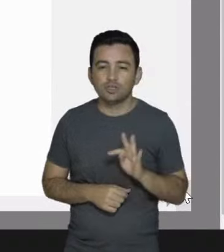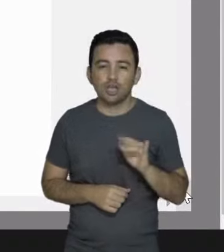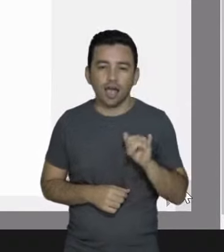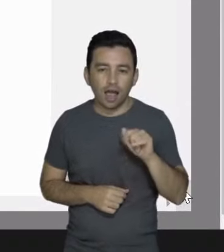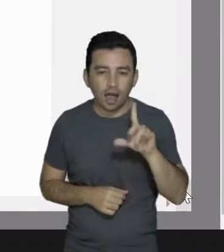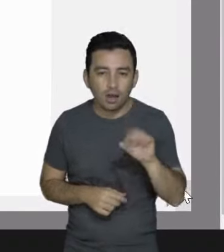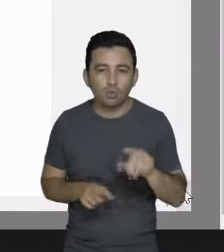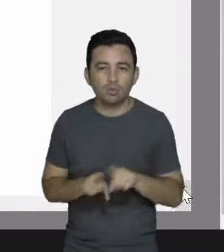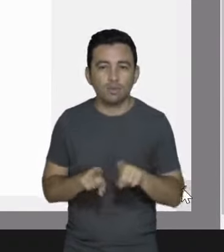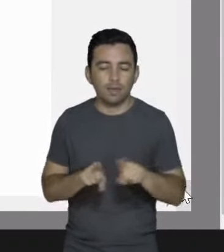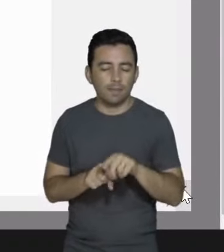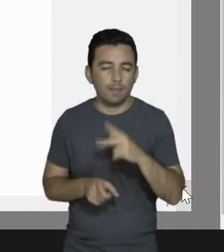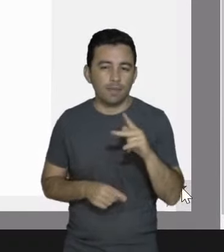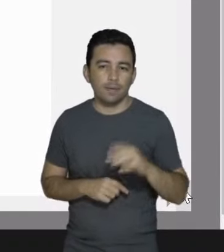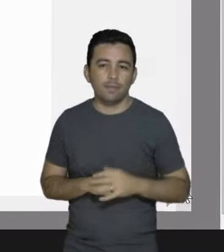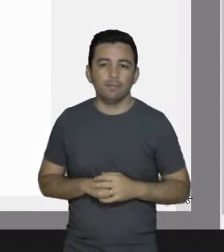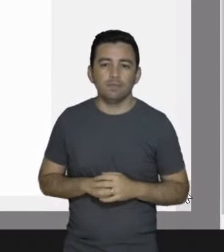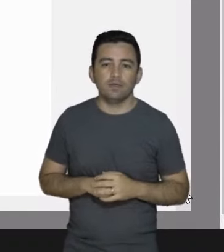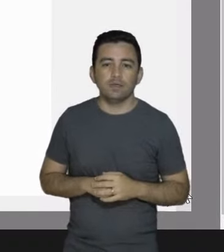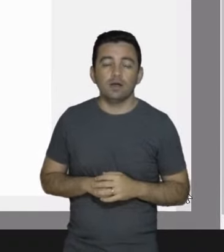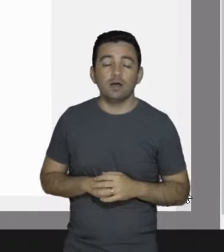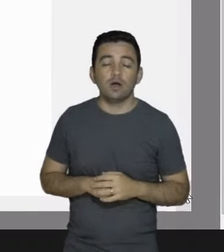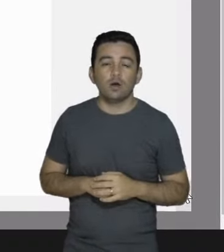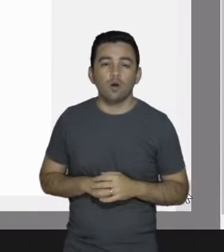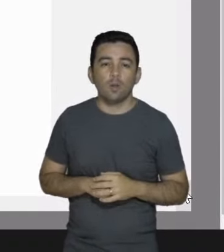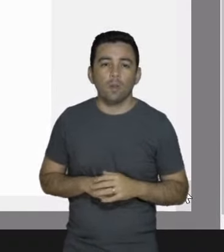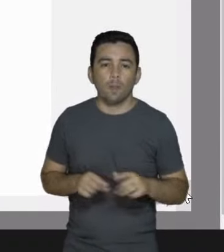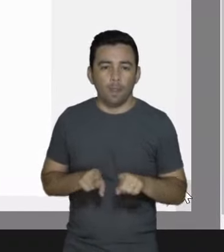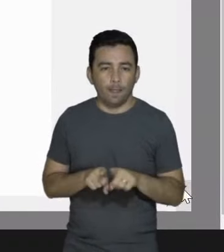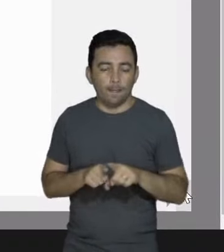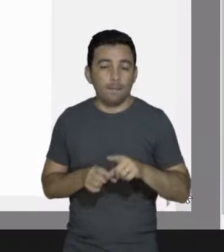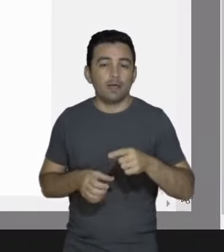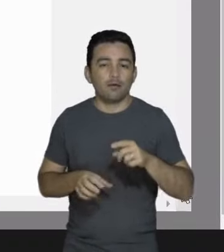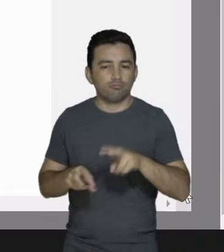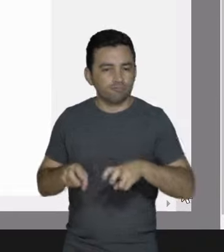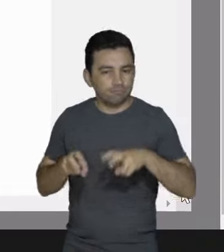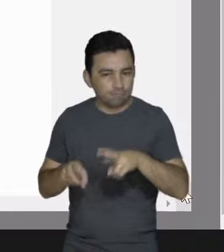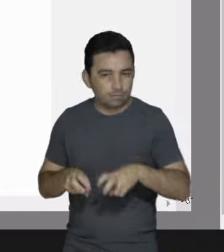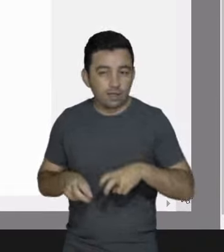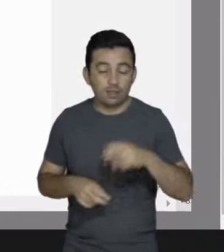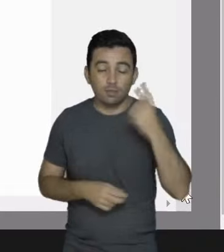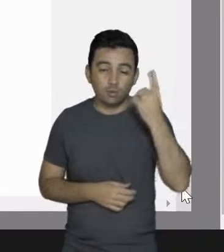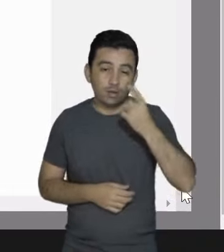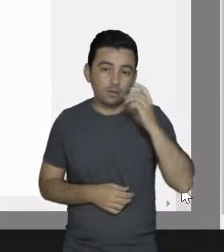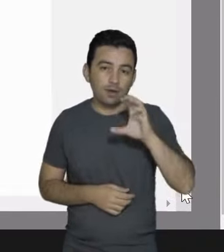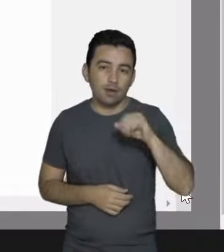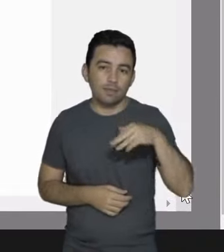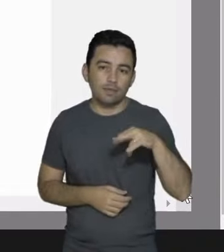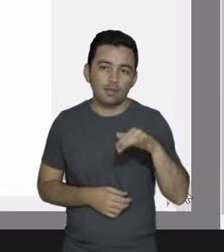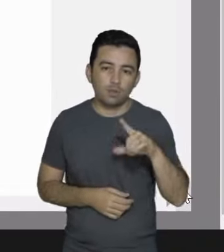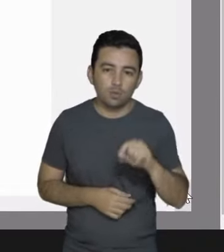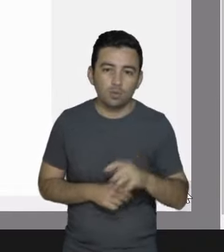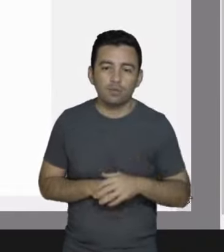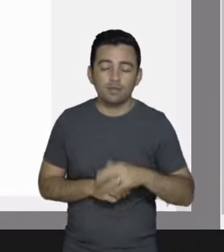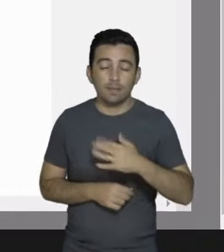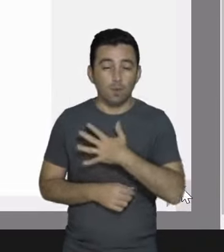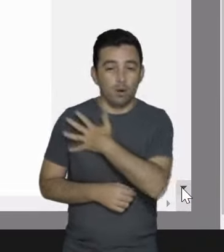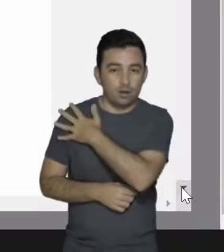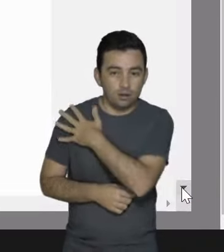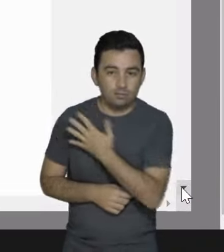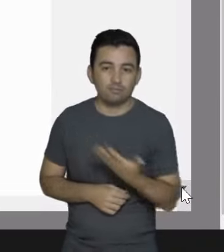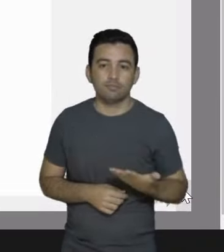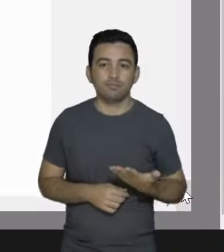pepecolaço comissão de agricultura e política Rural Deputado Camilo Martins Deputado Deputado Napoleão Bernardes